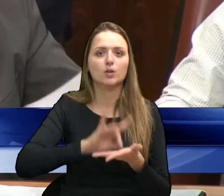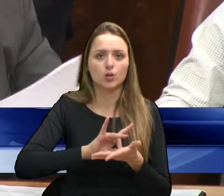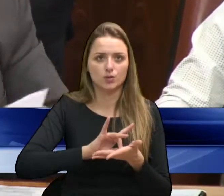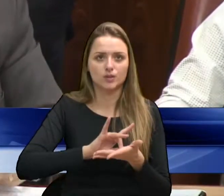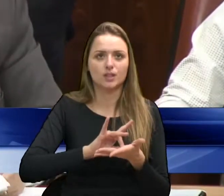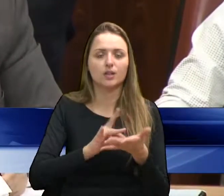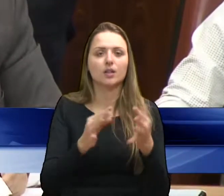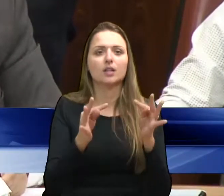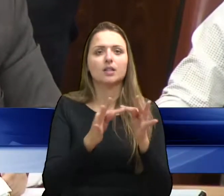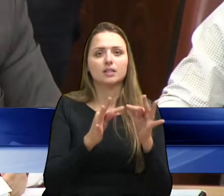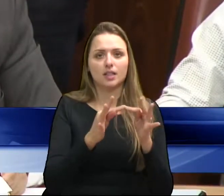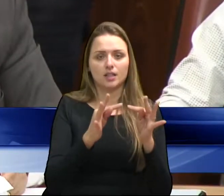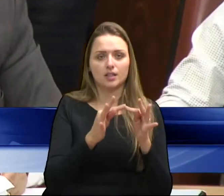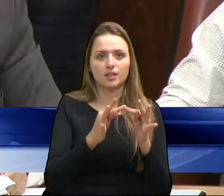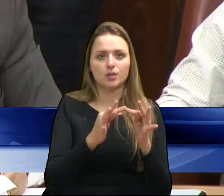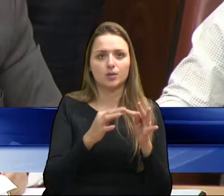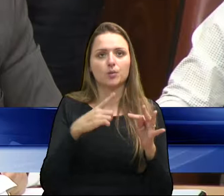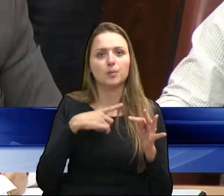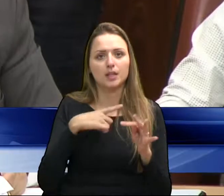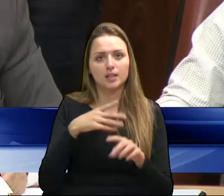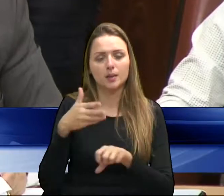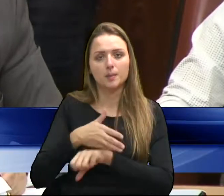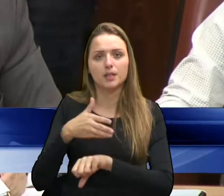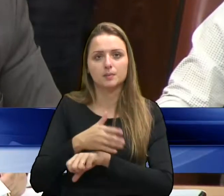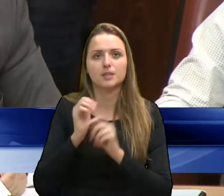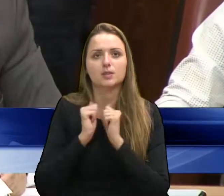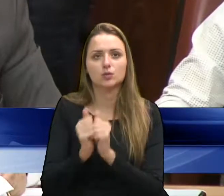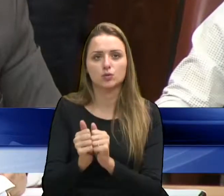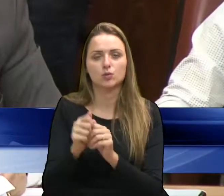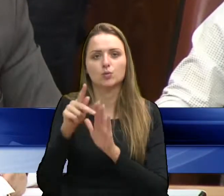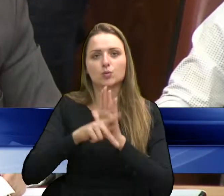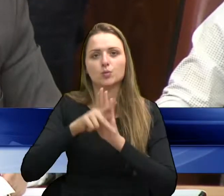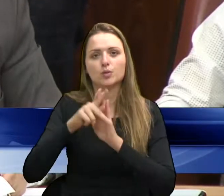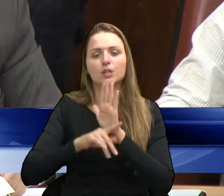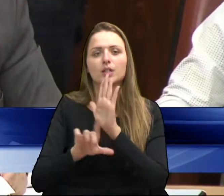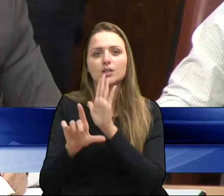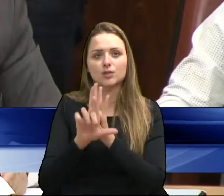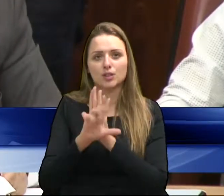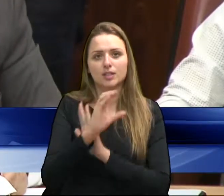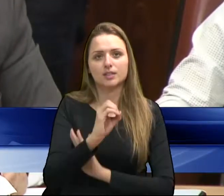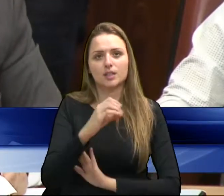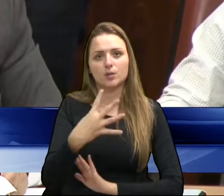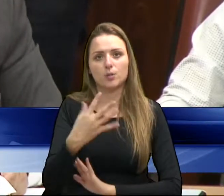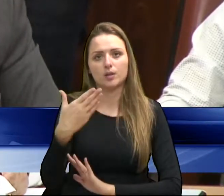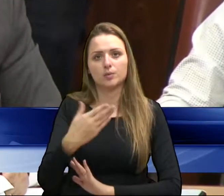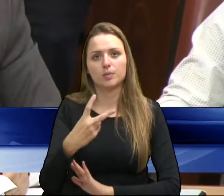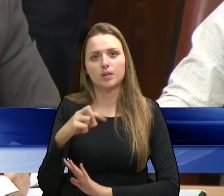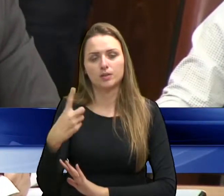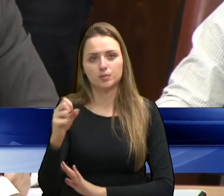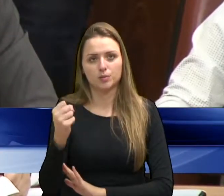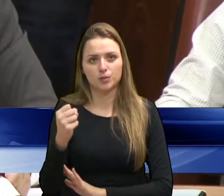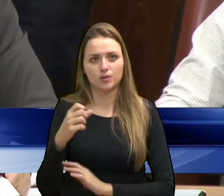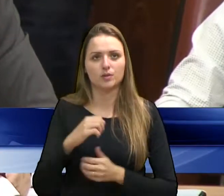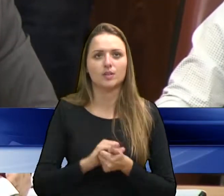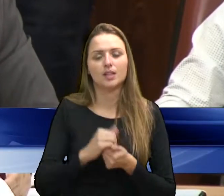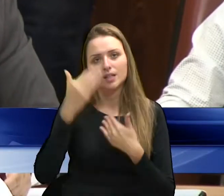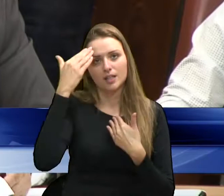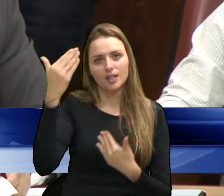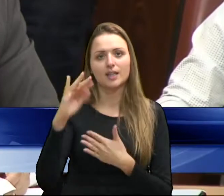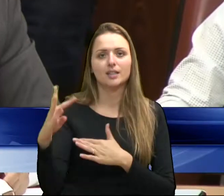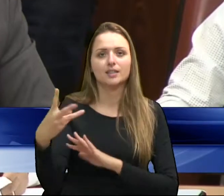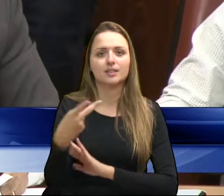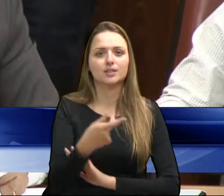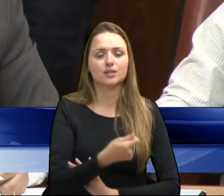técnica, para que ele possa participar ali do processo do projeto de lei número 04 de 2018. Agradeço a